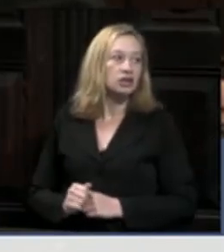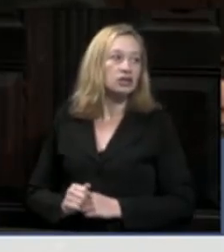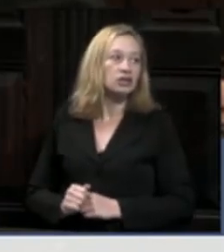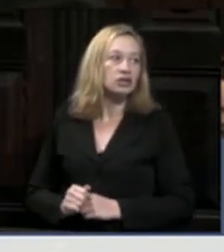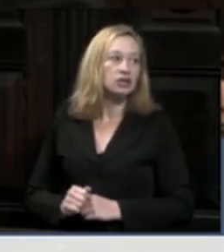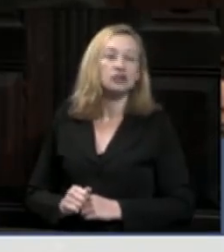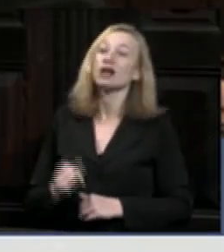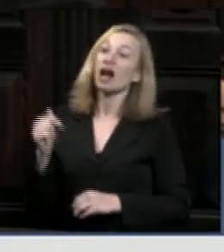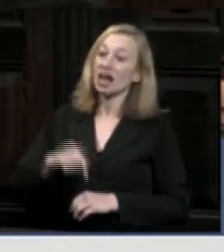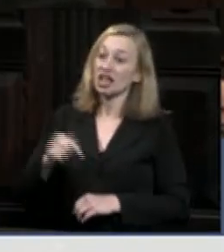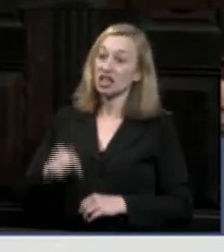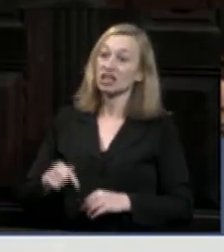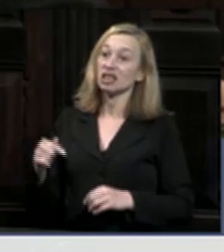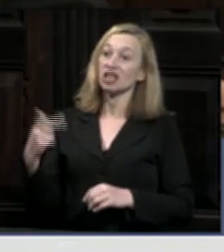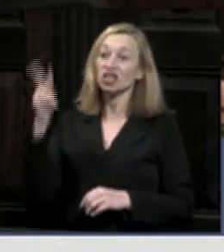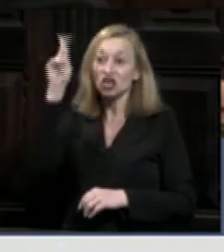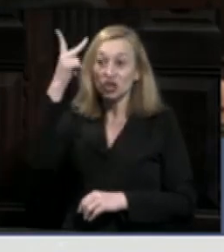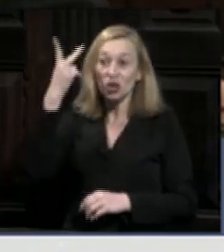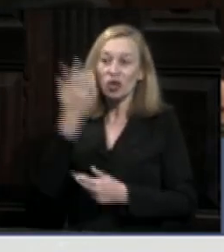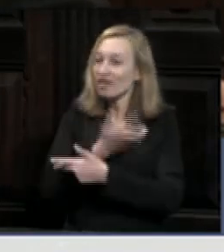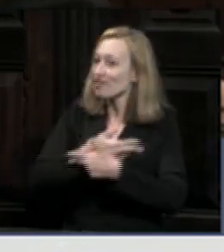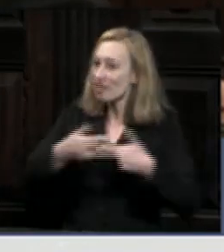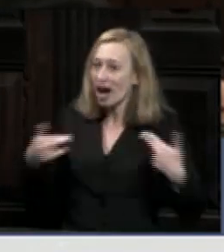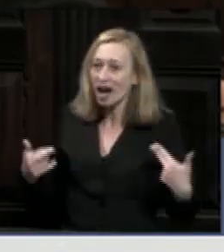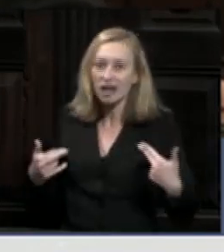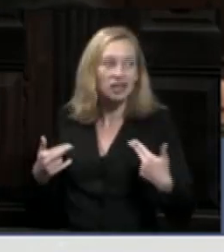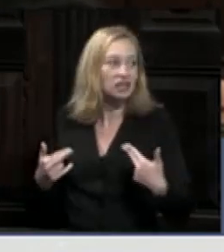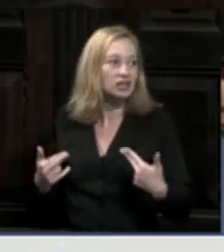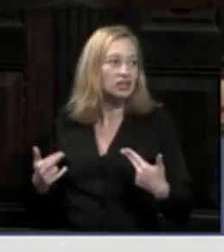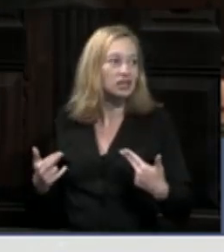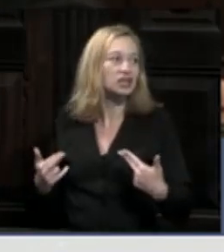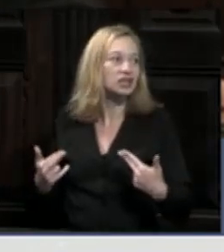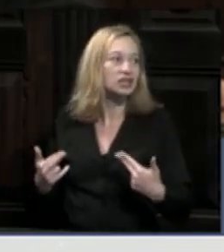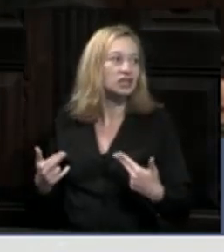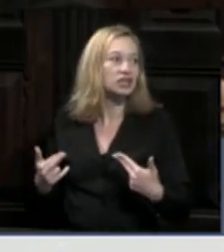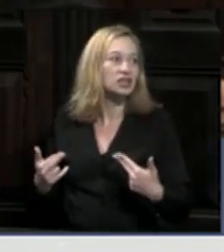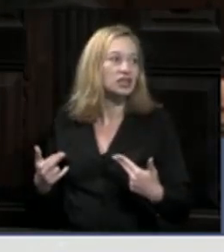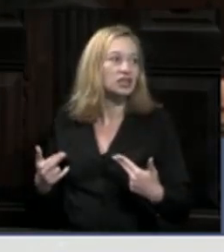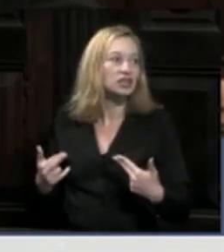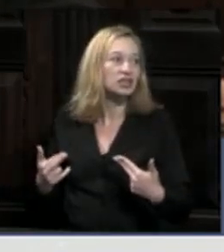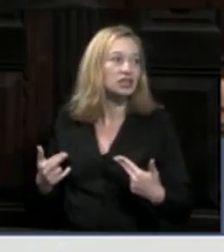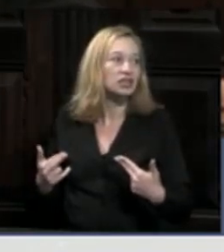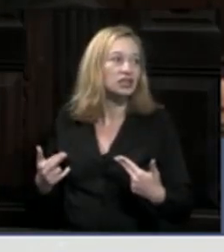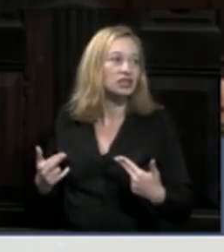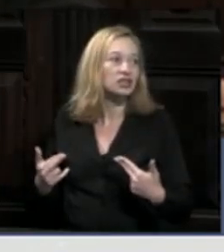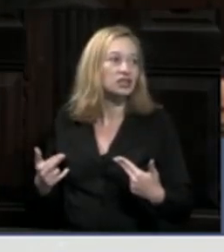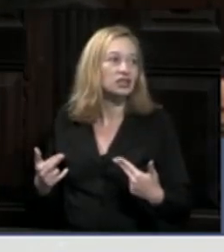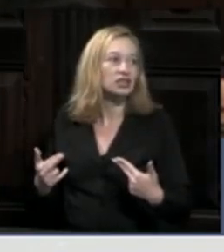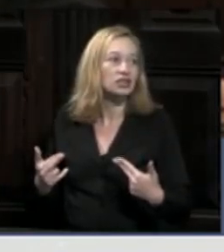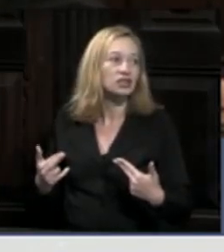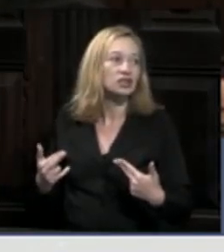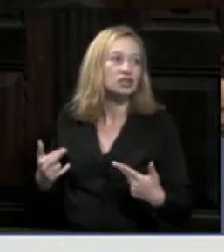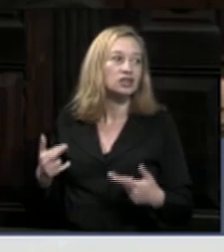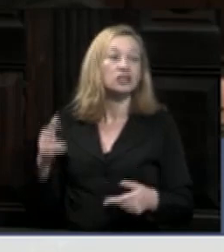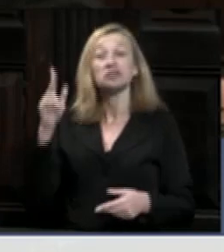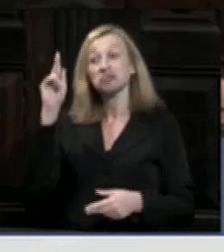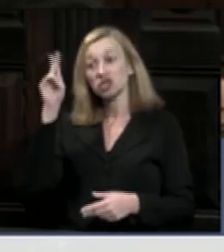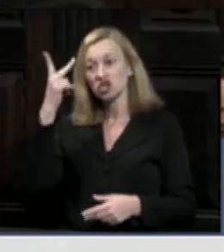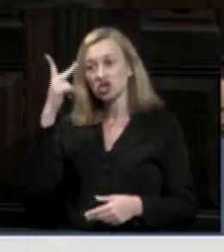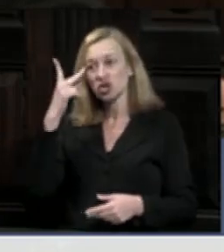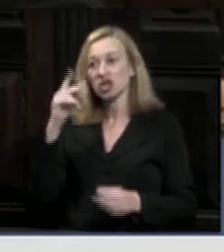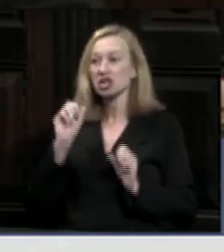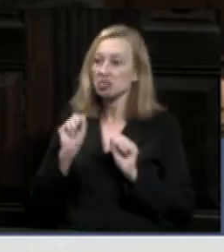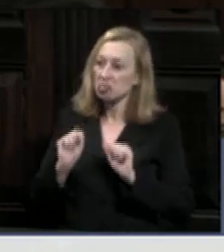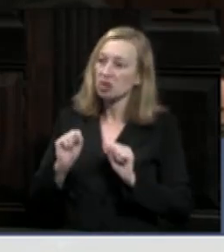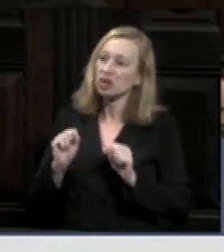tem muita história. E a velha frase de que um povo que não conhece a sua história está condenado a repetir os mesmos erros é mais